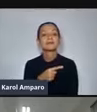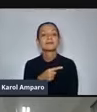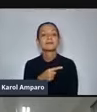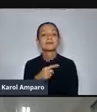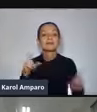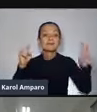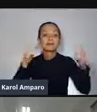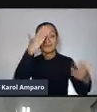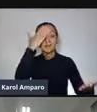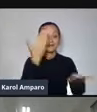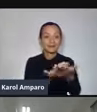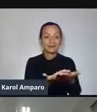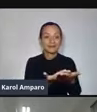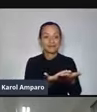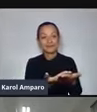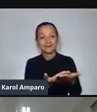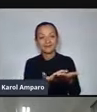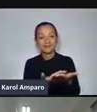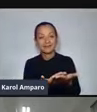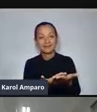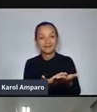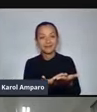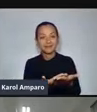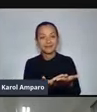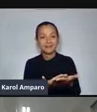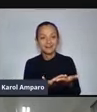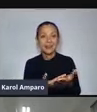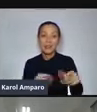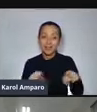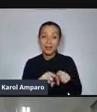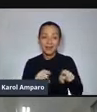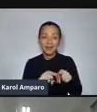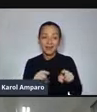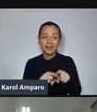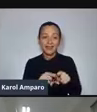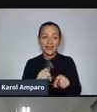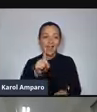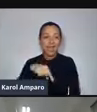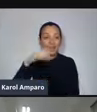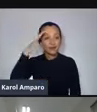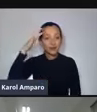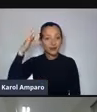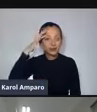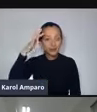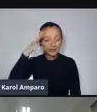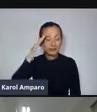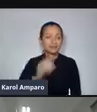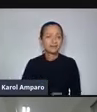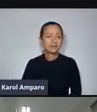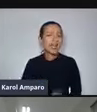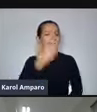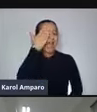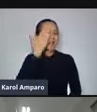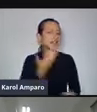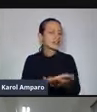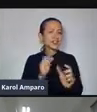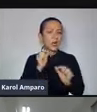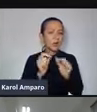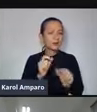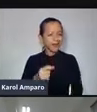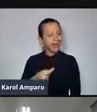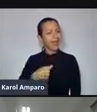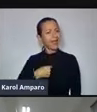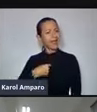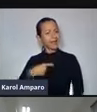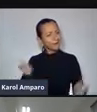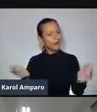Acreditar, né? Está dentro lá da filosofia. Acreditar em quê? Acreditar que eu sou capaz